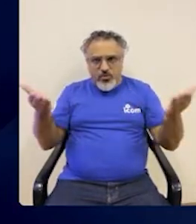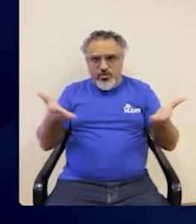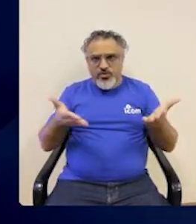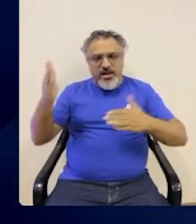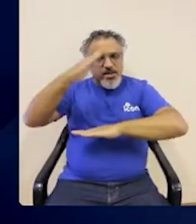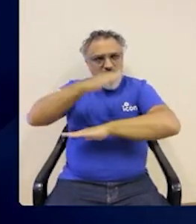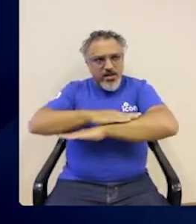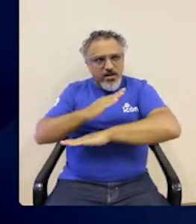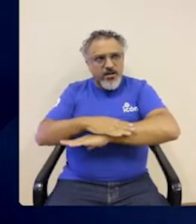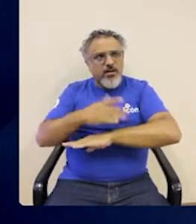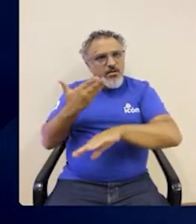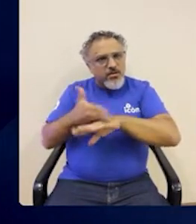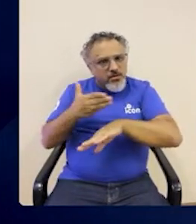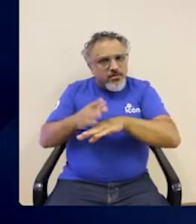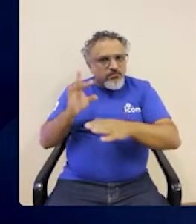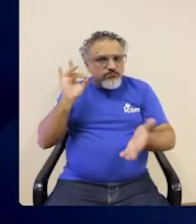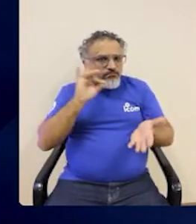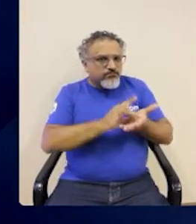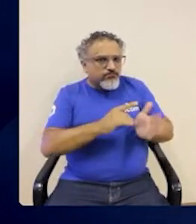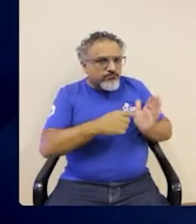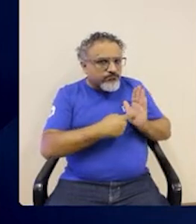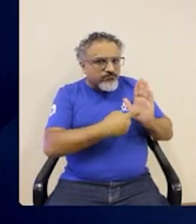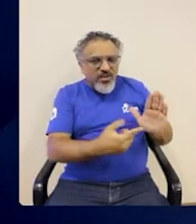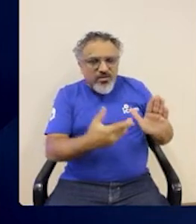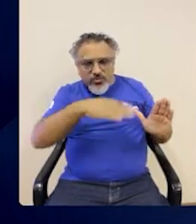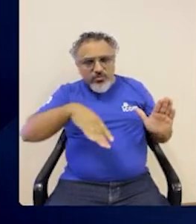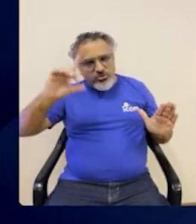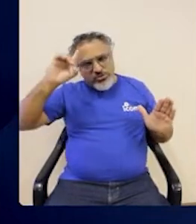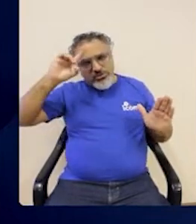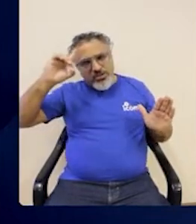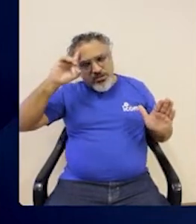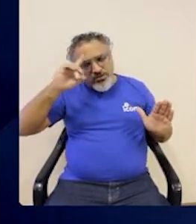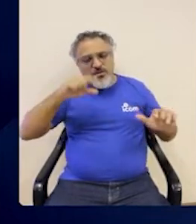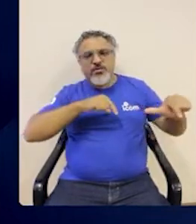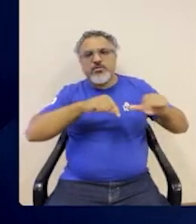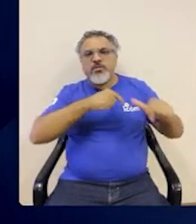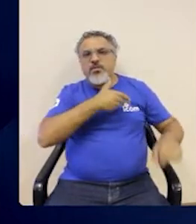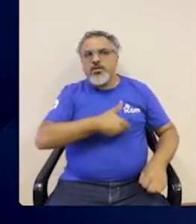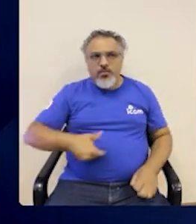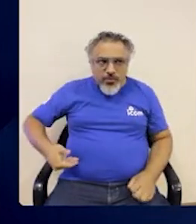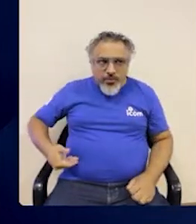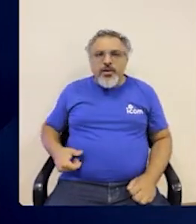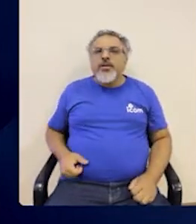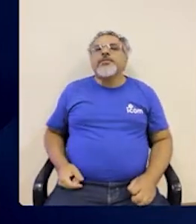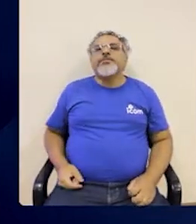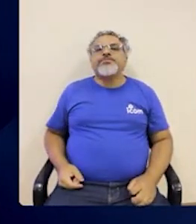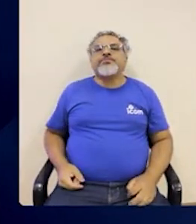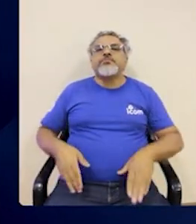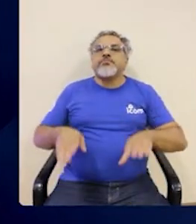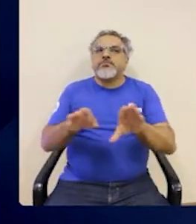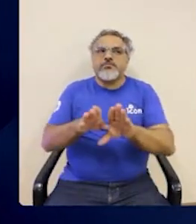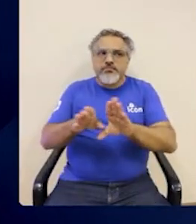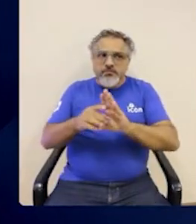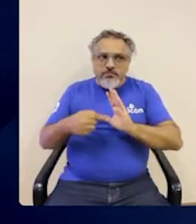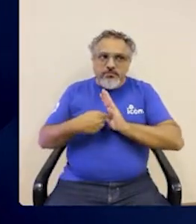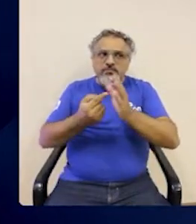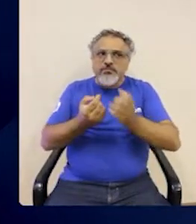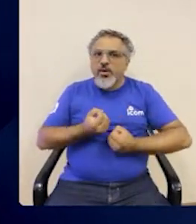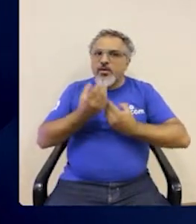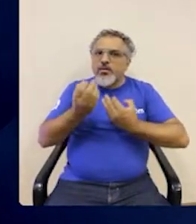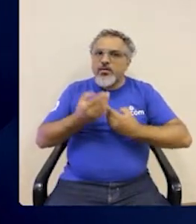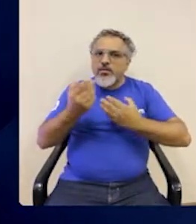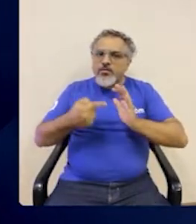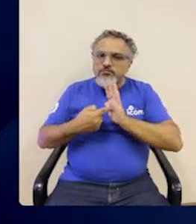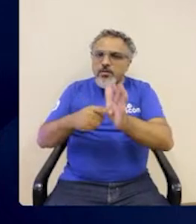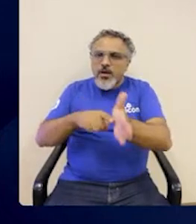sobre a prática baseada em evidência na realidade, né, no cotidiano dos serviços públicos, e trazer também alguns elementos, alguns subsídios